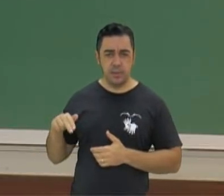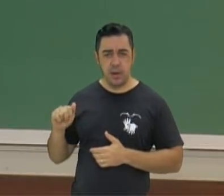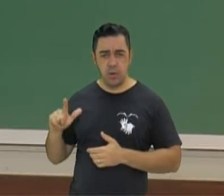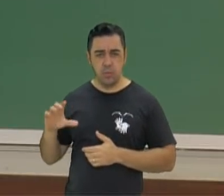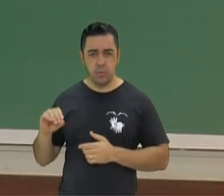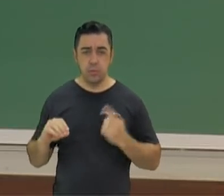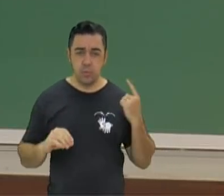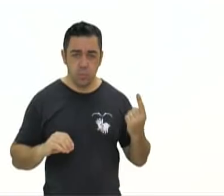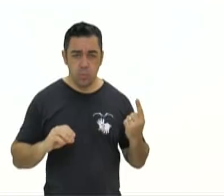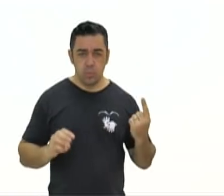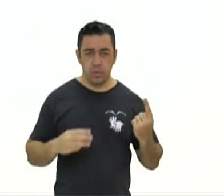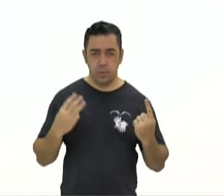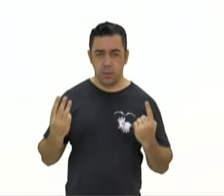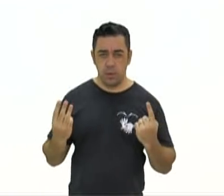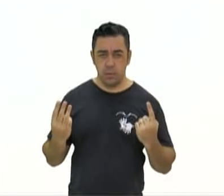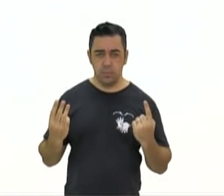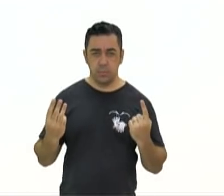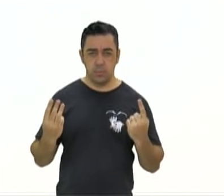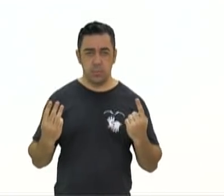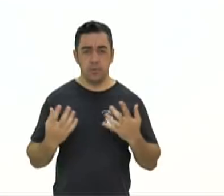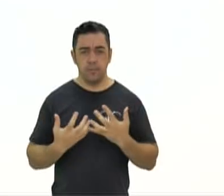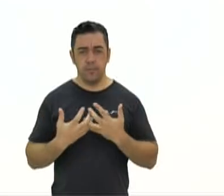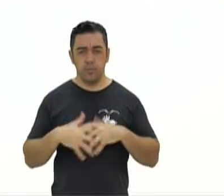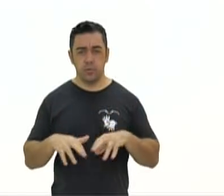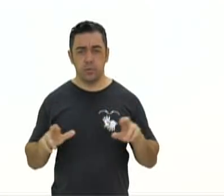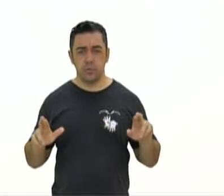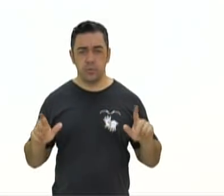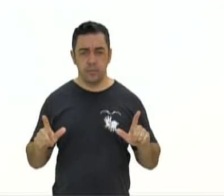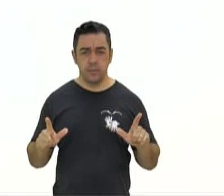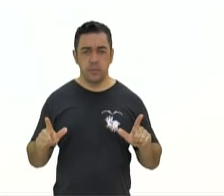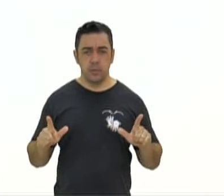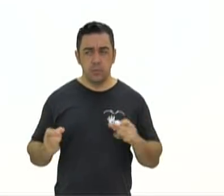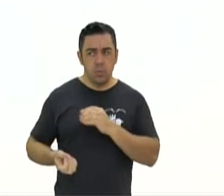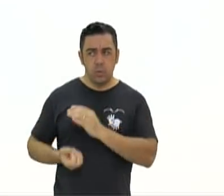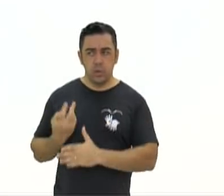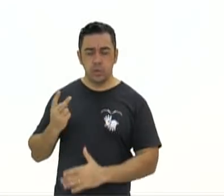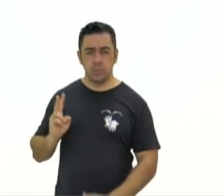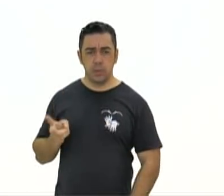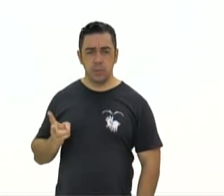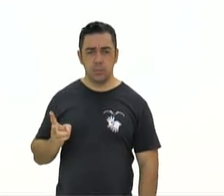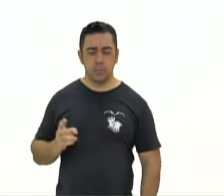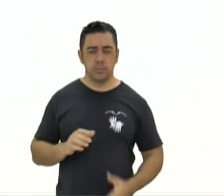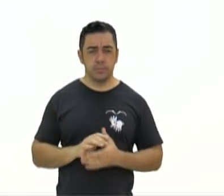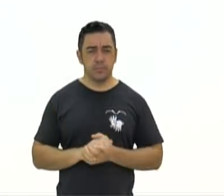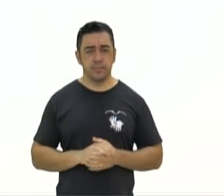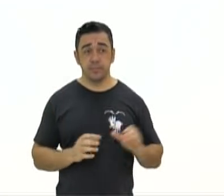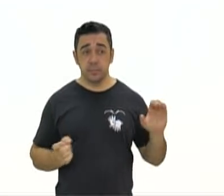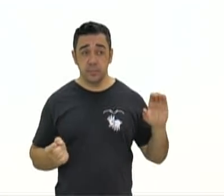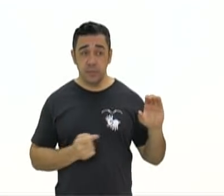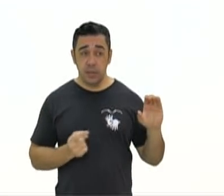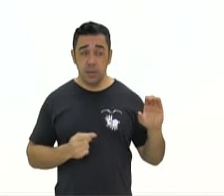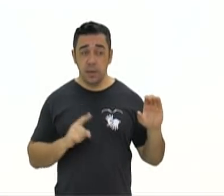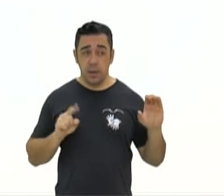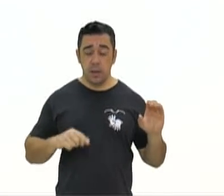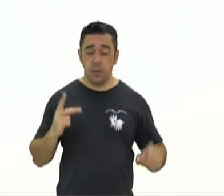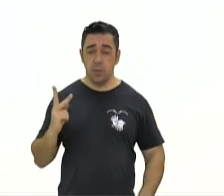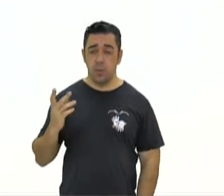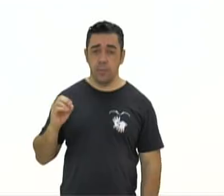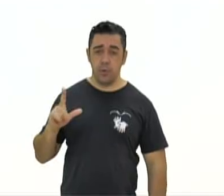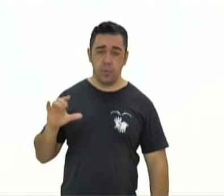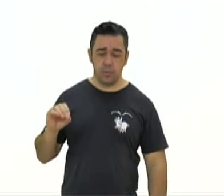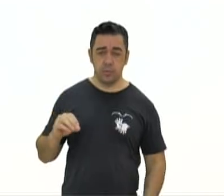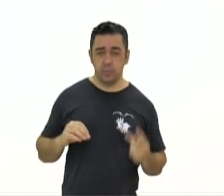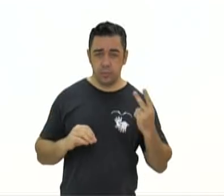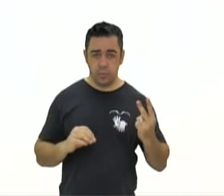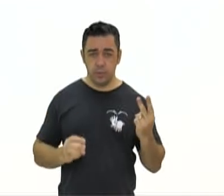e 3? Tem função diferente e mesma origem. Letra C. São homólogos em 2